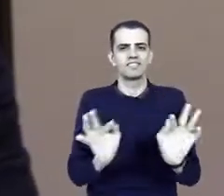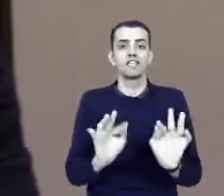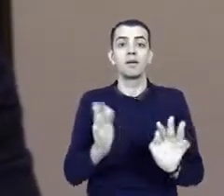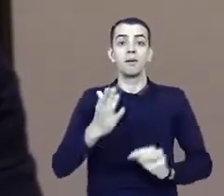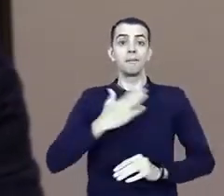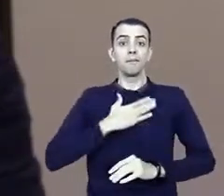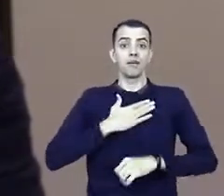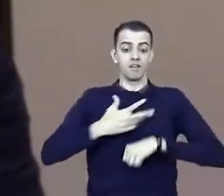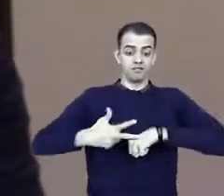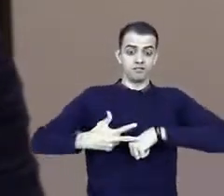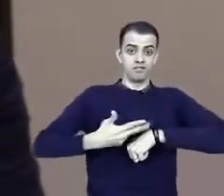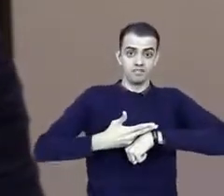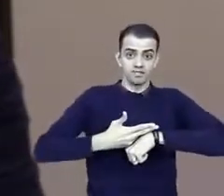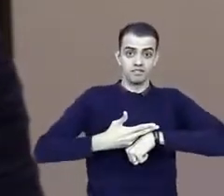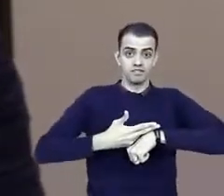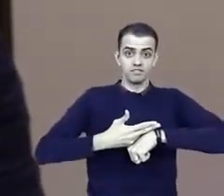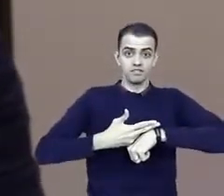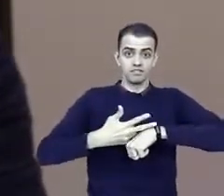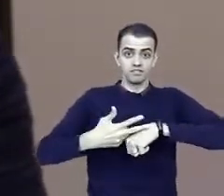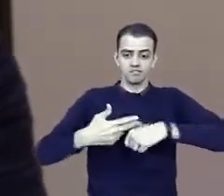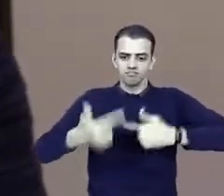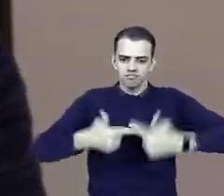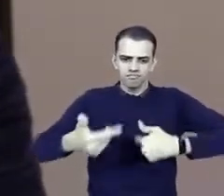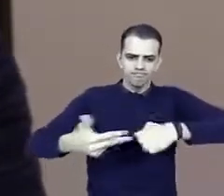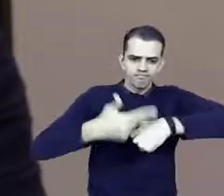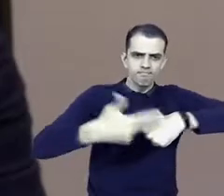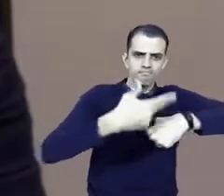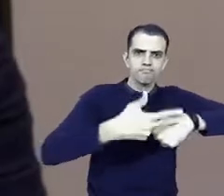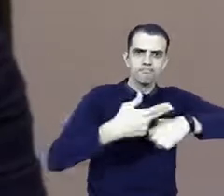cirurgia, a cirurgia robótica.